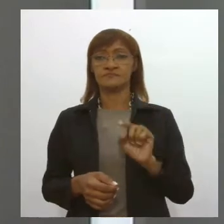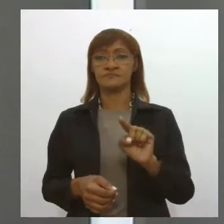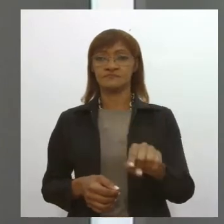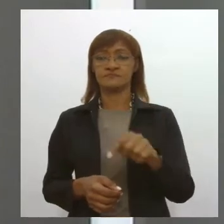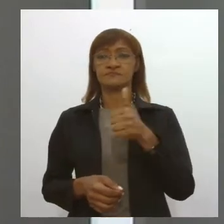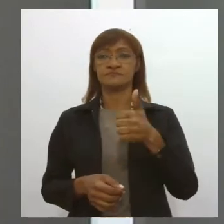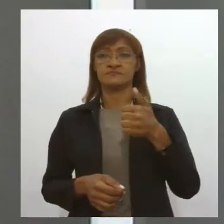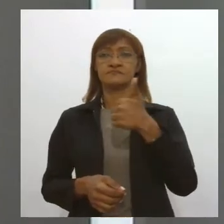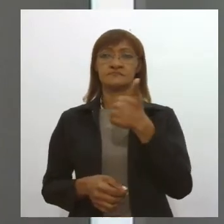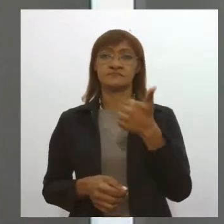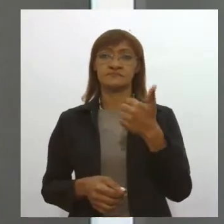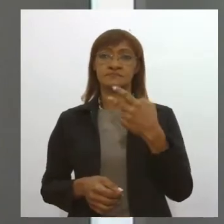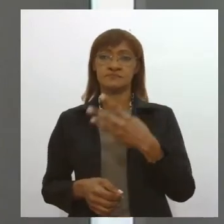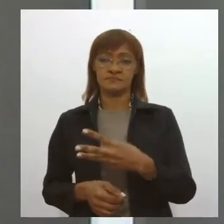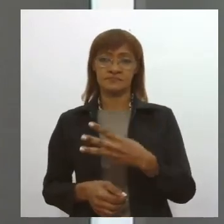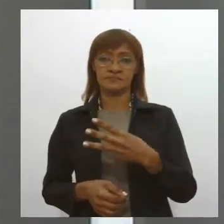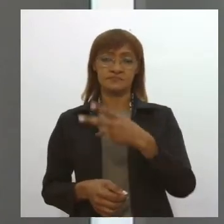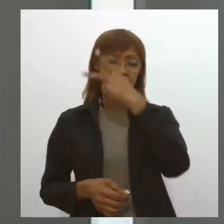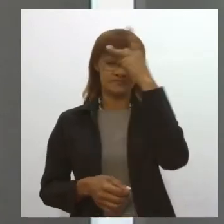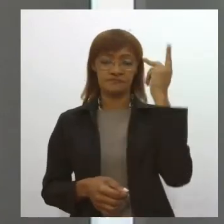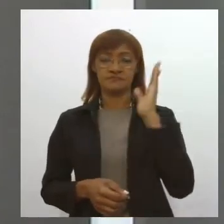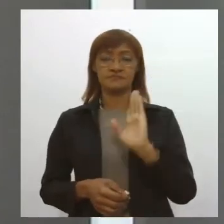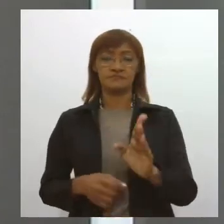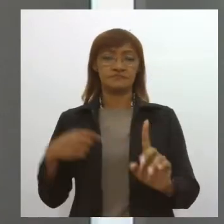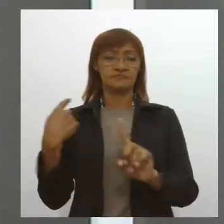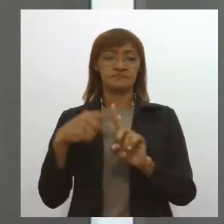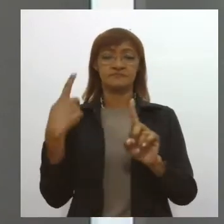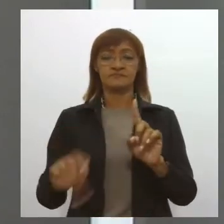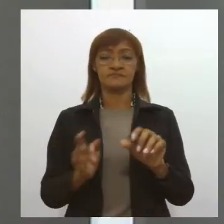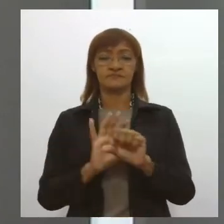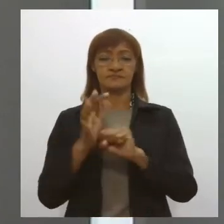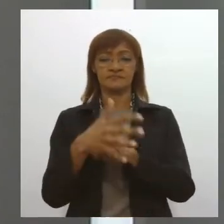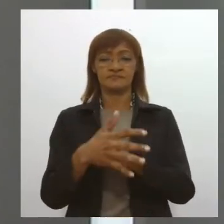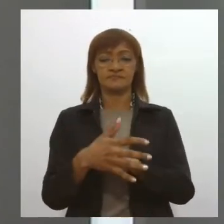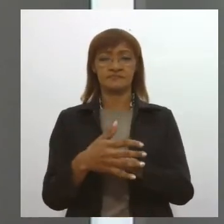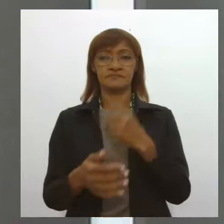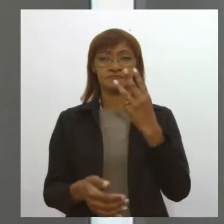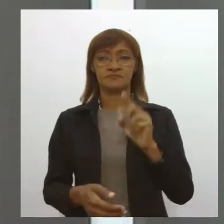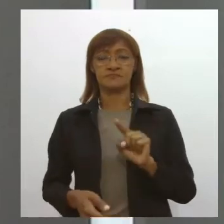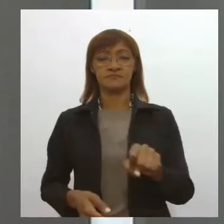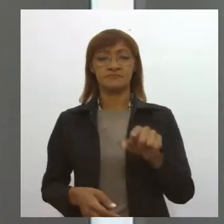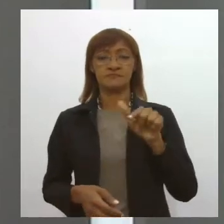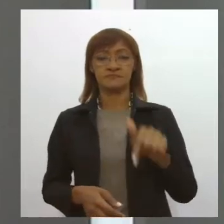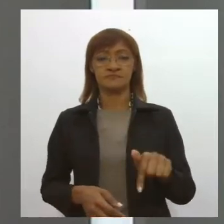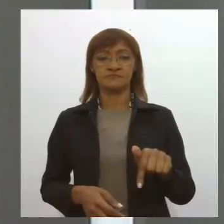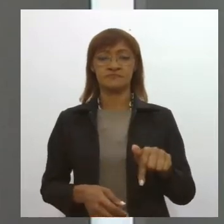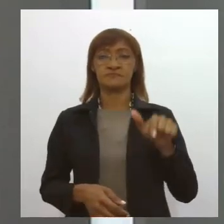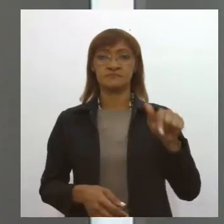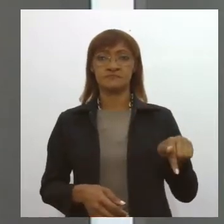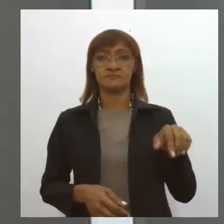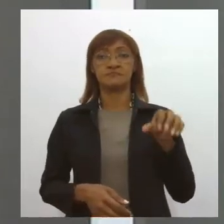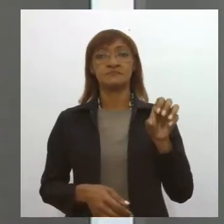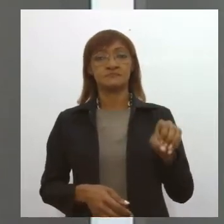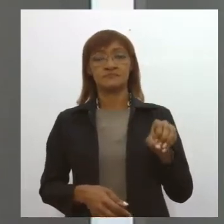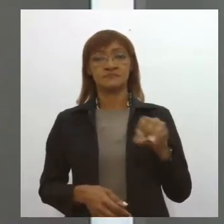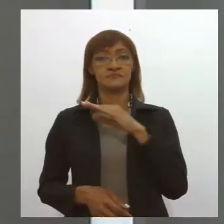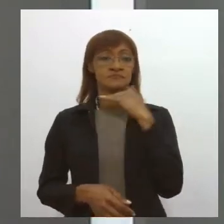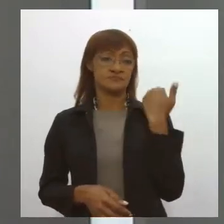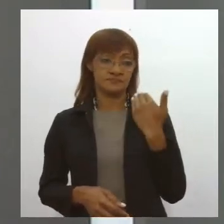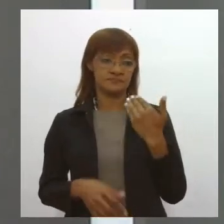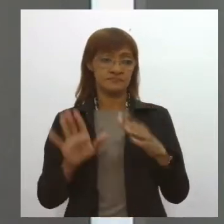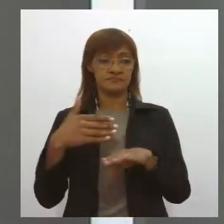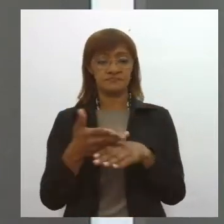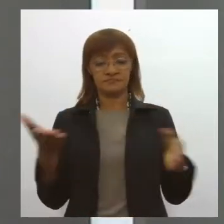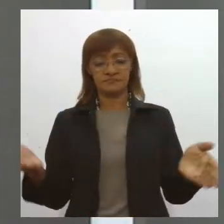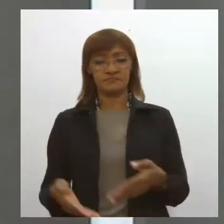184.113 pessoas já testaram positivo para Covid-19 e 3.770 morreram. Até o momento,